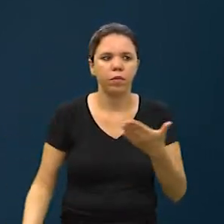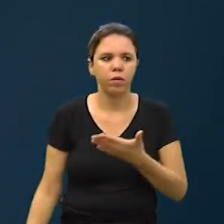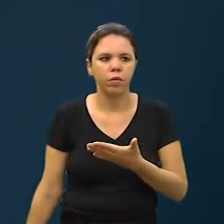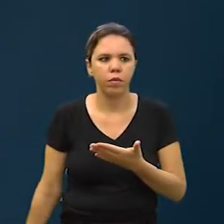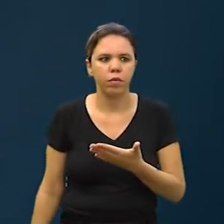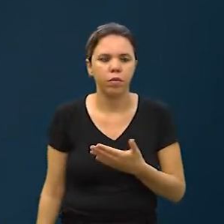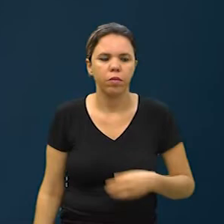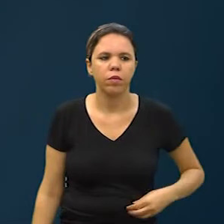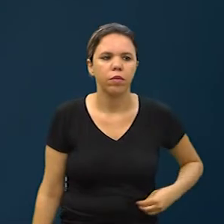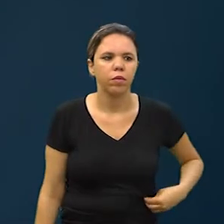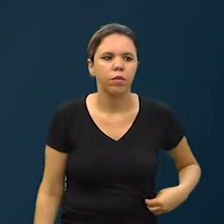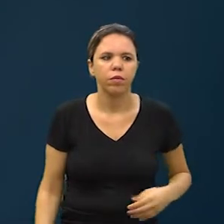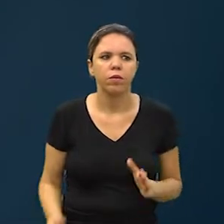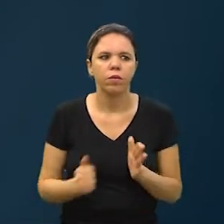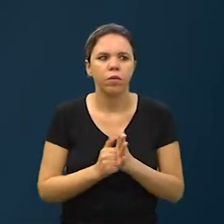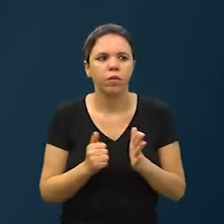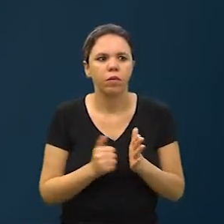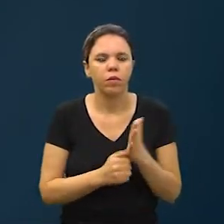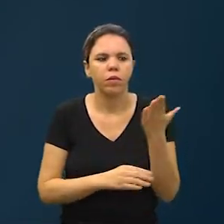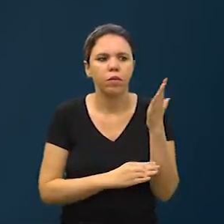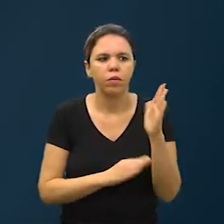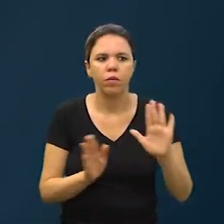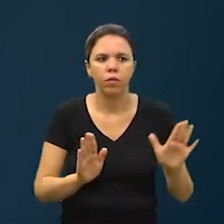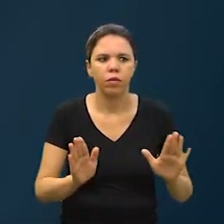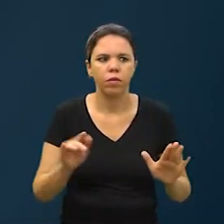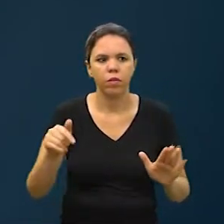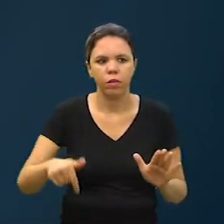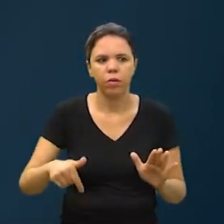aqui são ocas, de drywall,